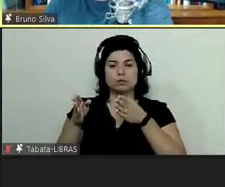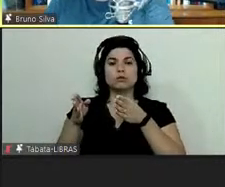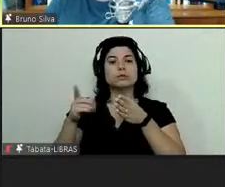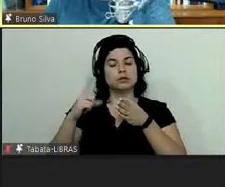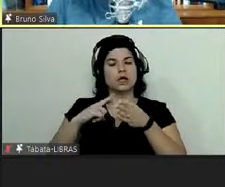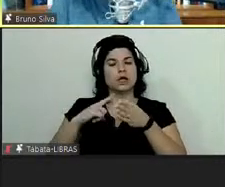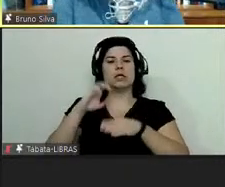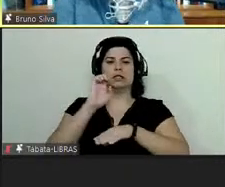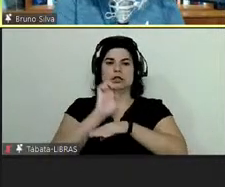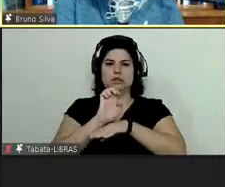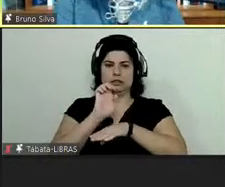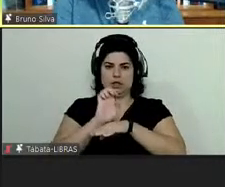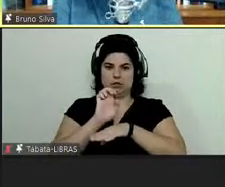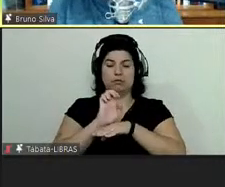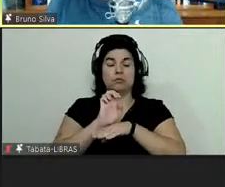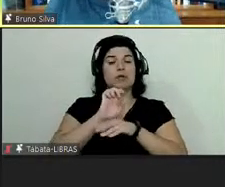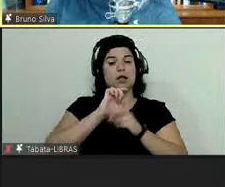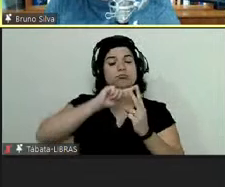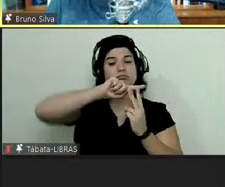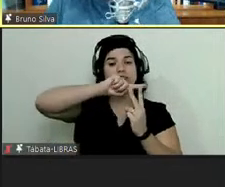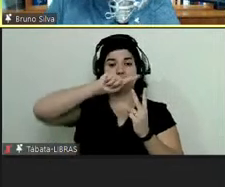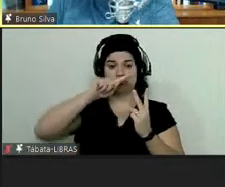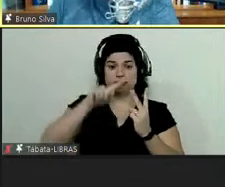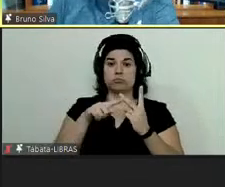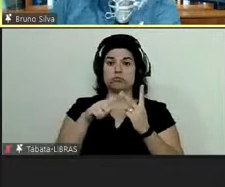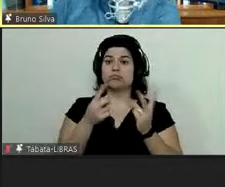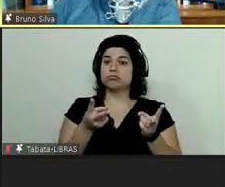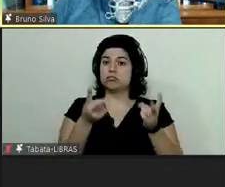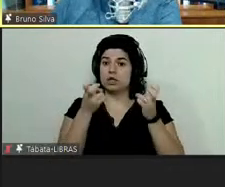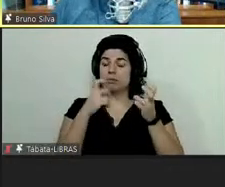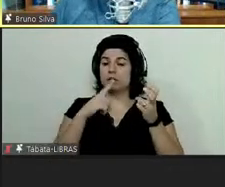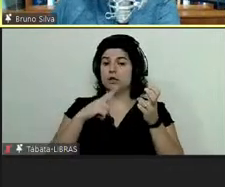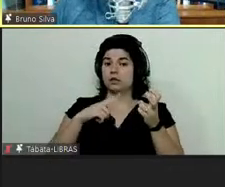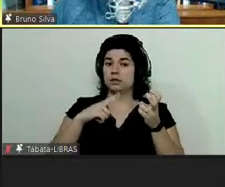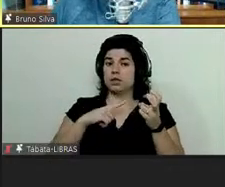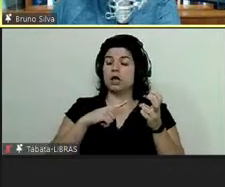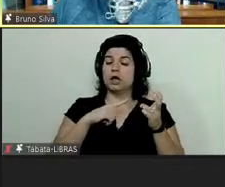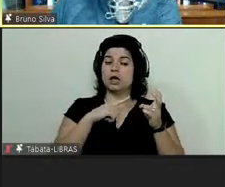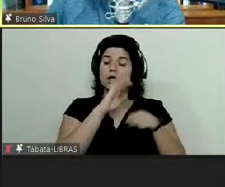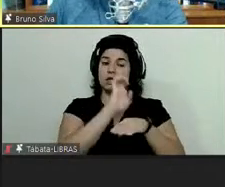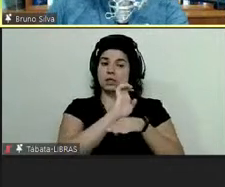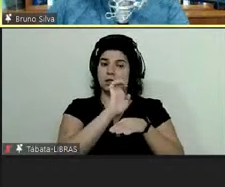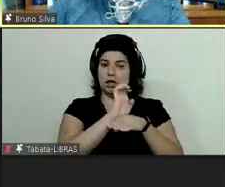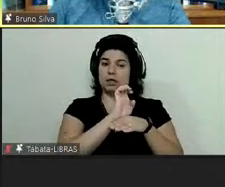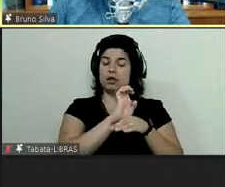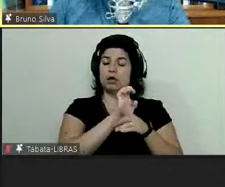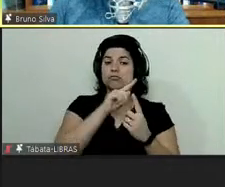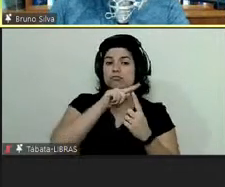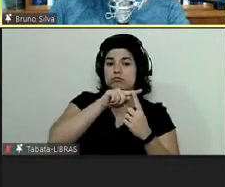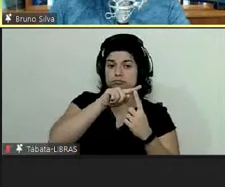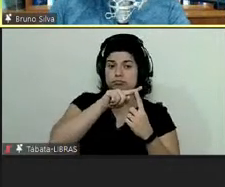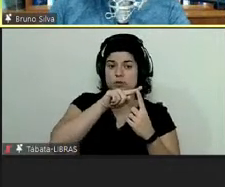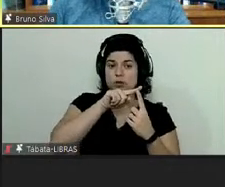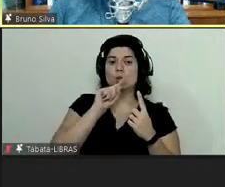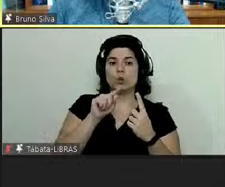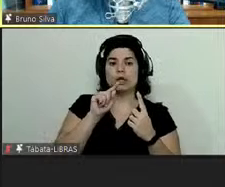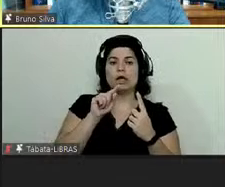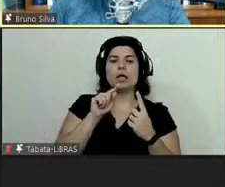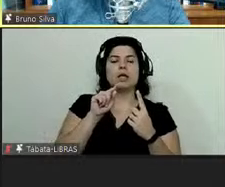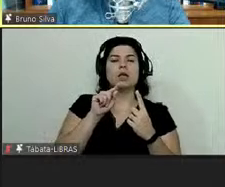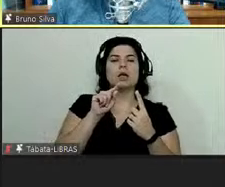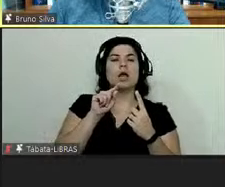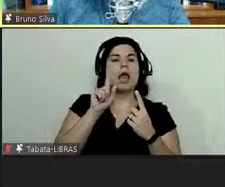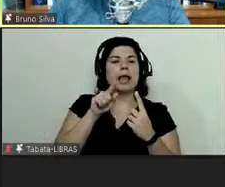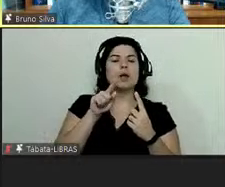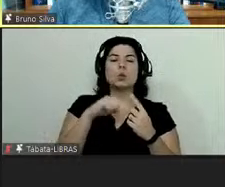forma de estado Nós temos duas maneiras de identificar as formas de está em uma dessas maneiras que vai